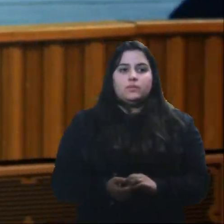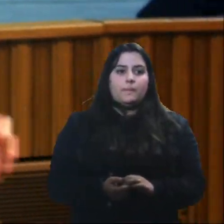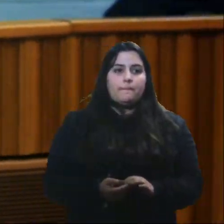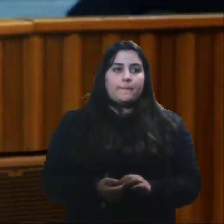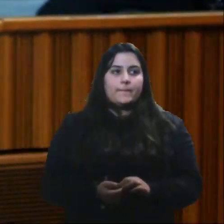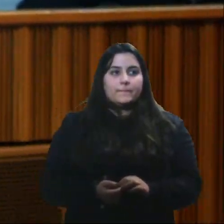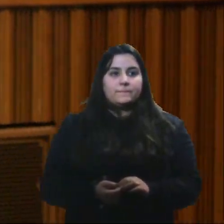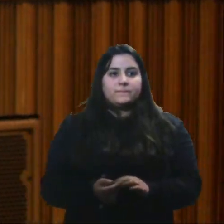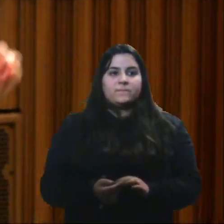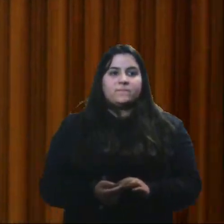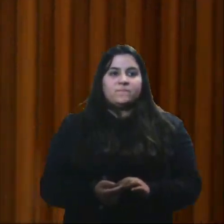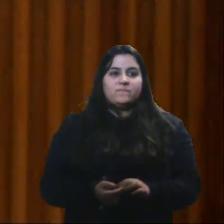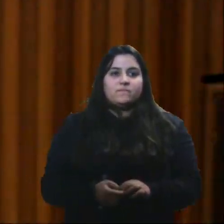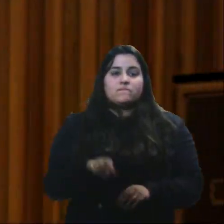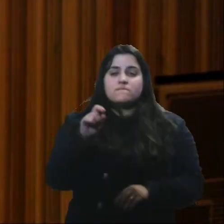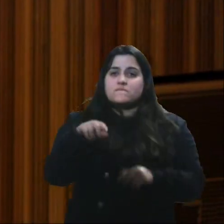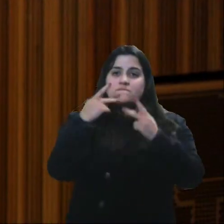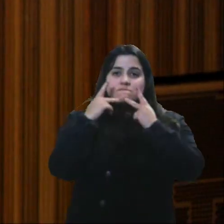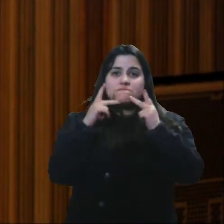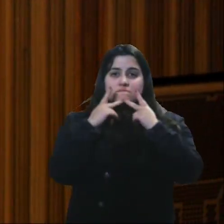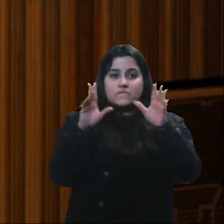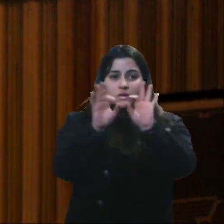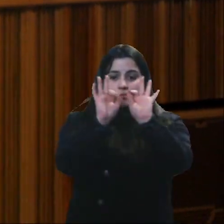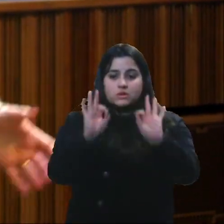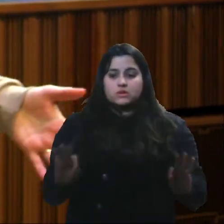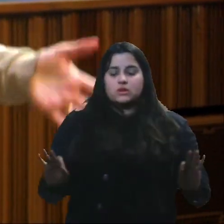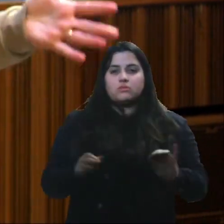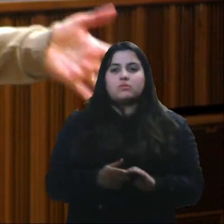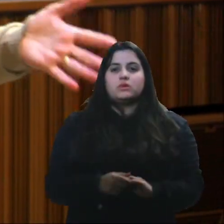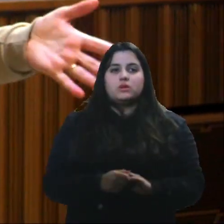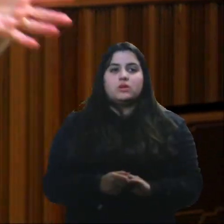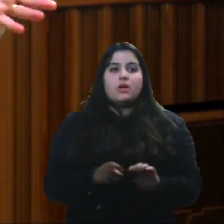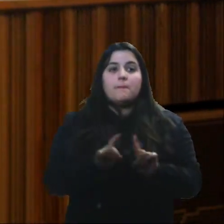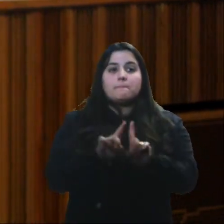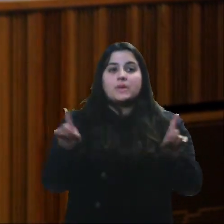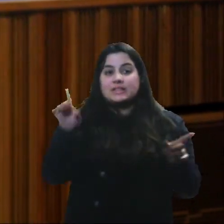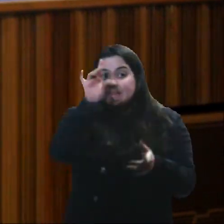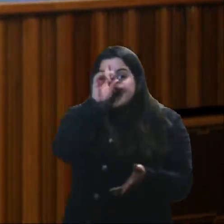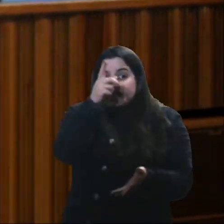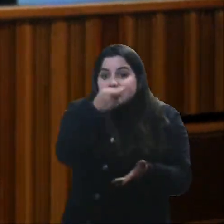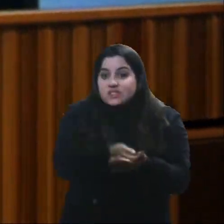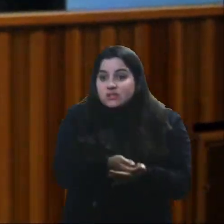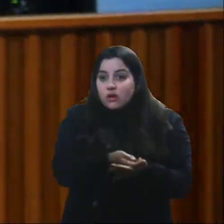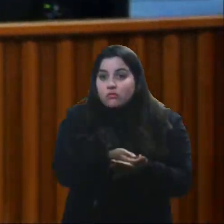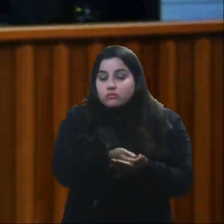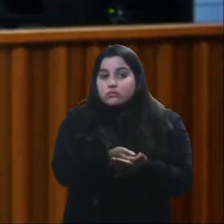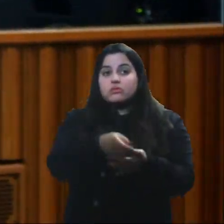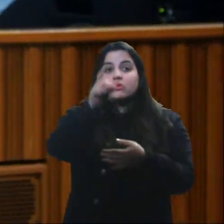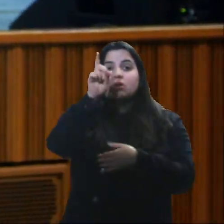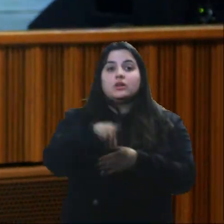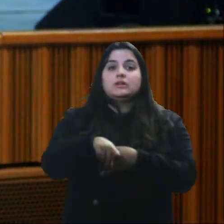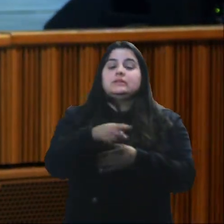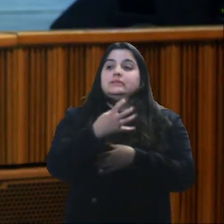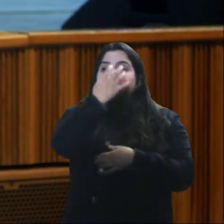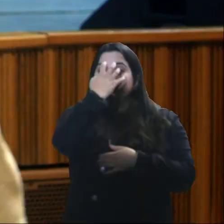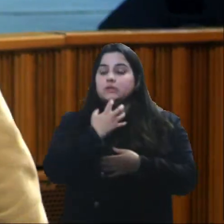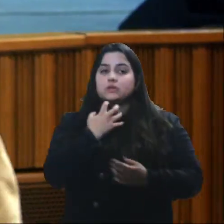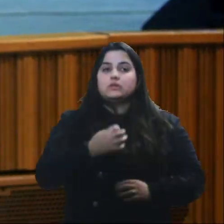A mensagem foi simples, só que a decisão dessa mensagem simples é muito